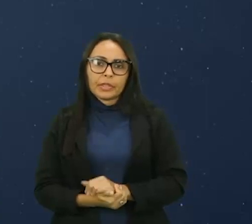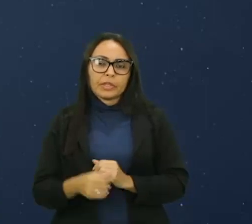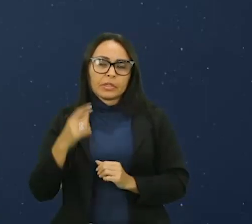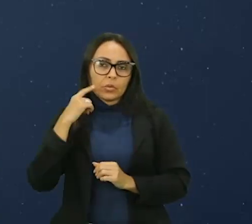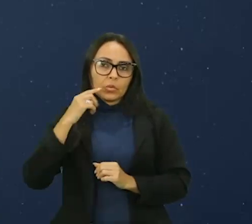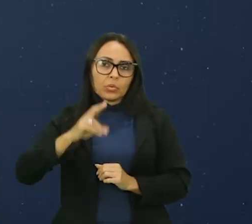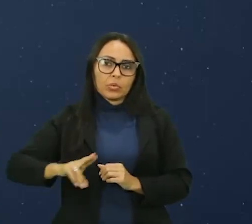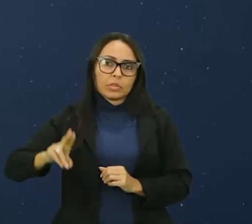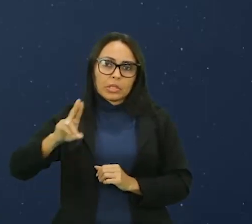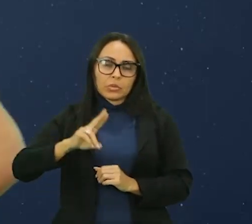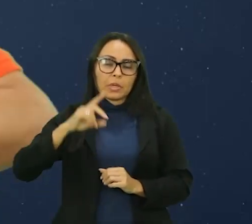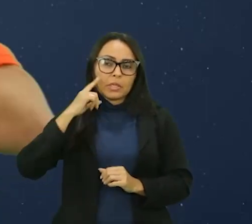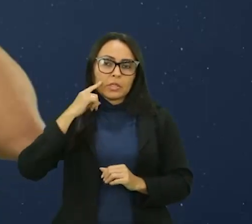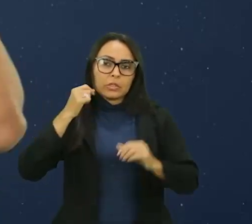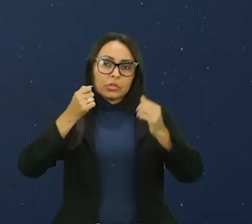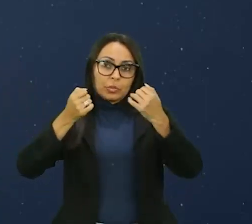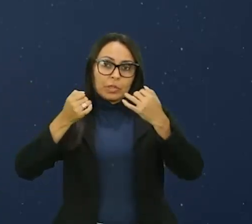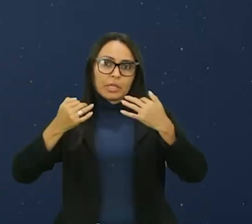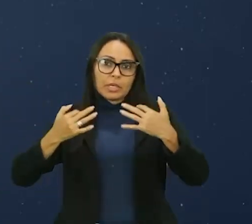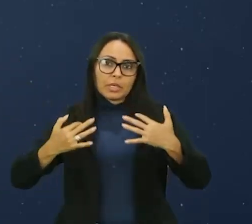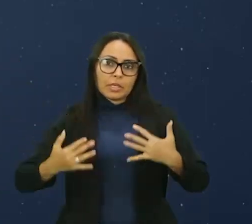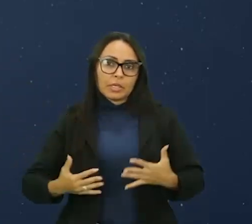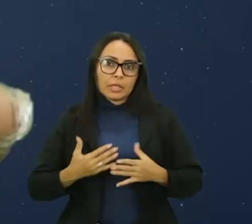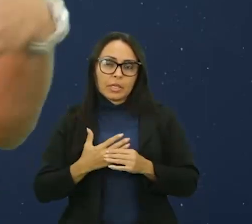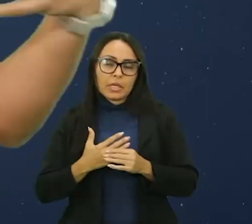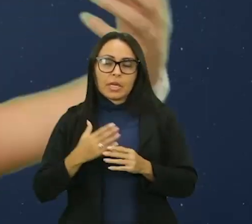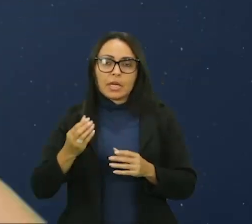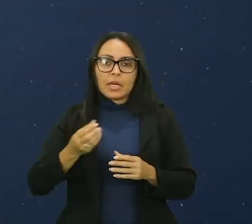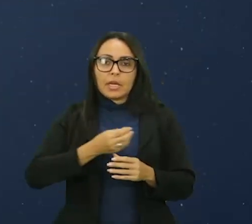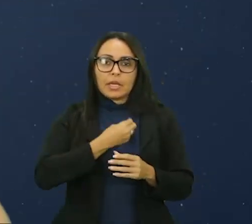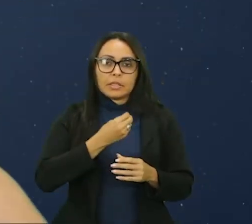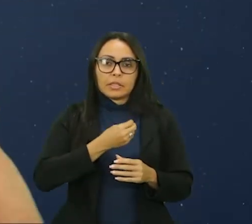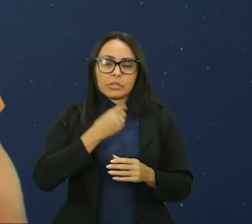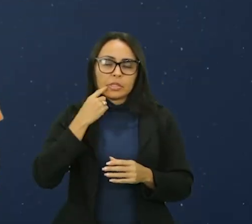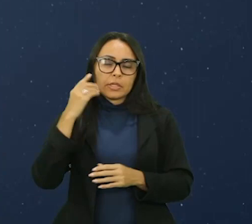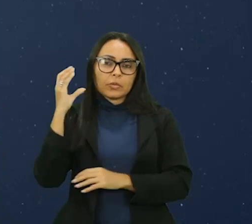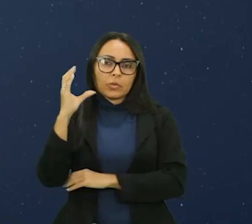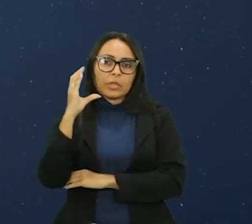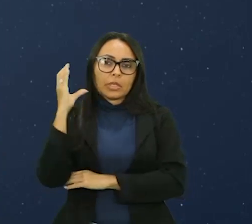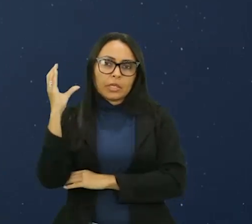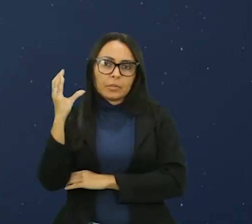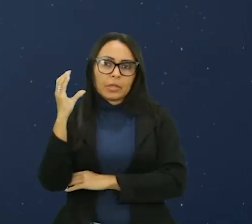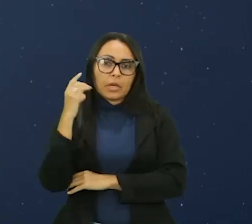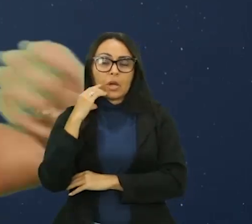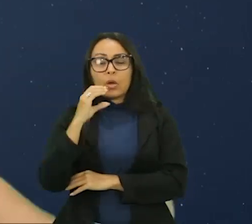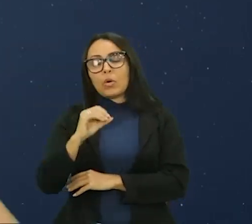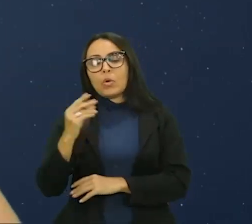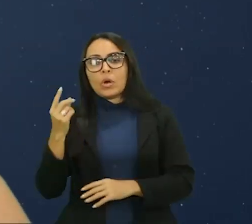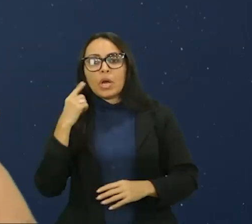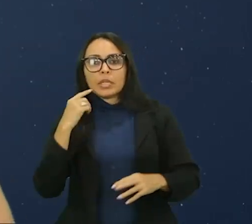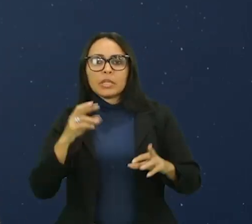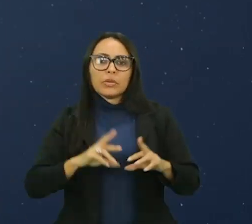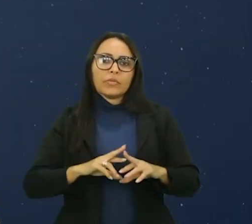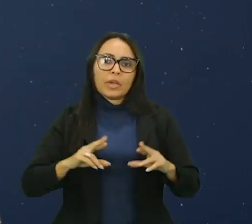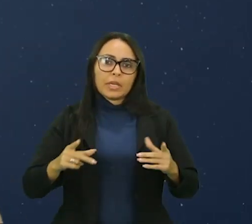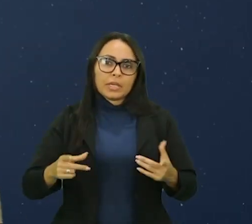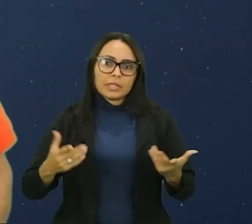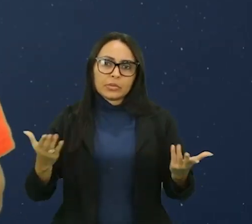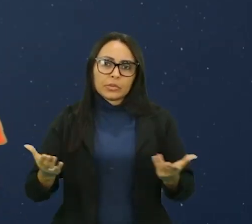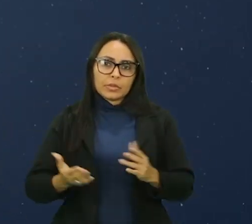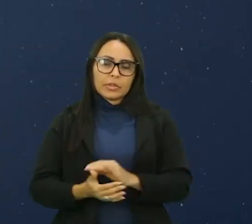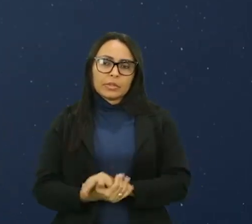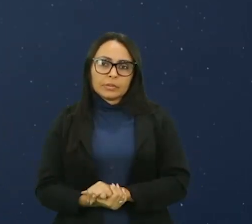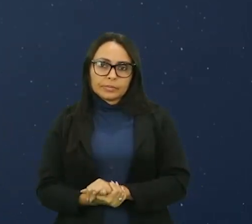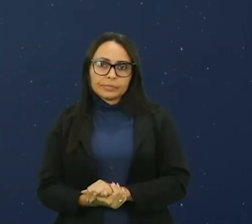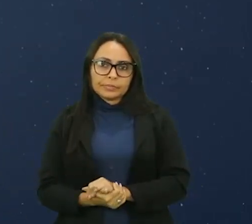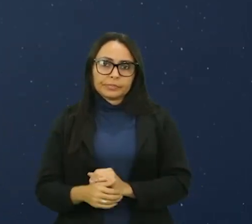para explicar a existência de um clima ou a diferença de um clima para outro.